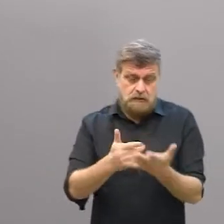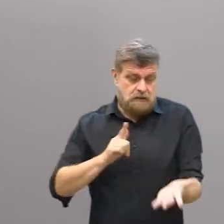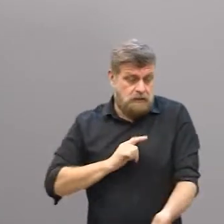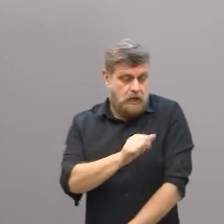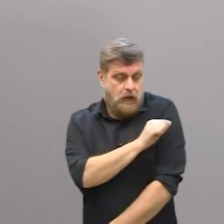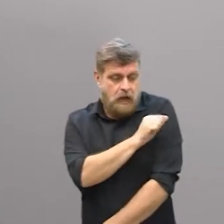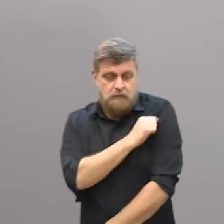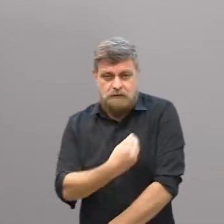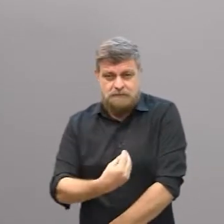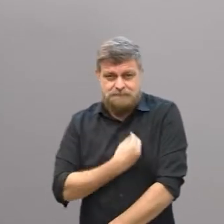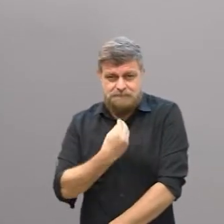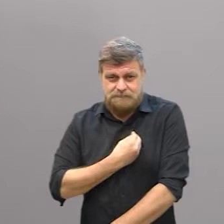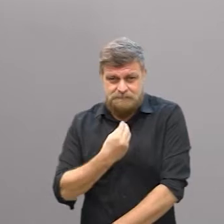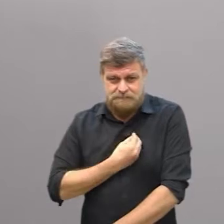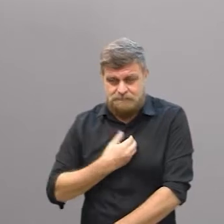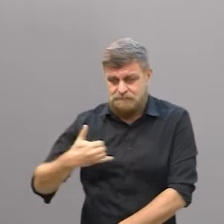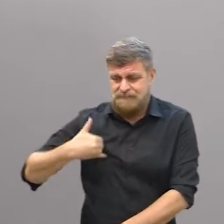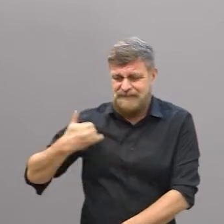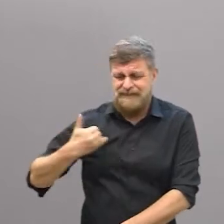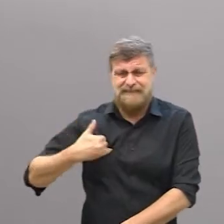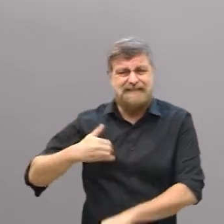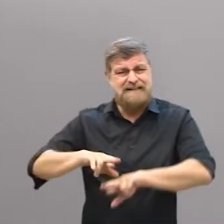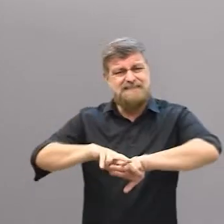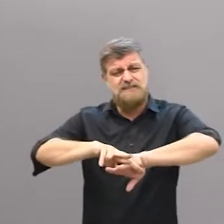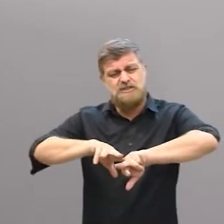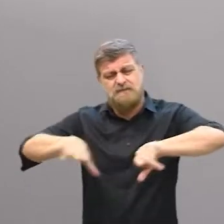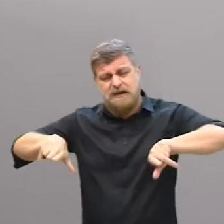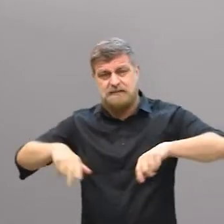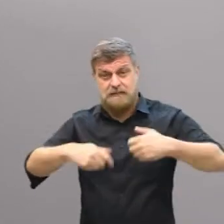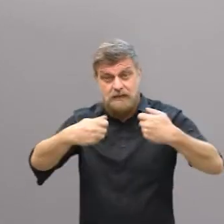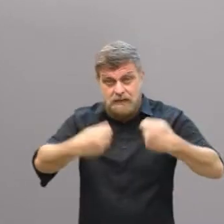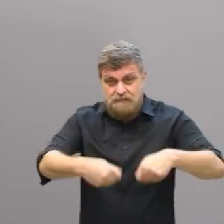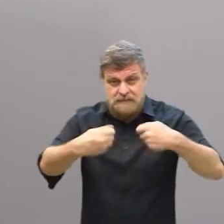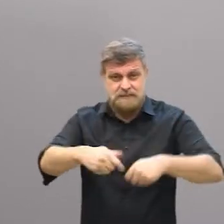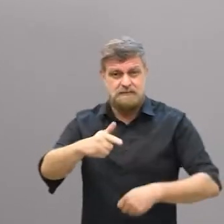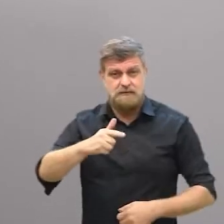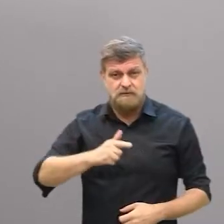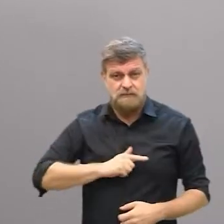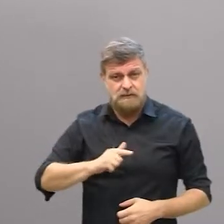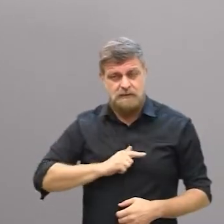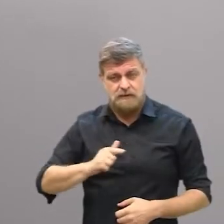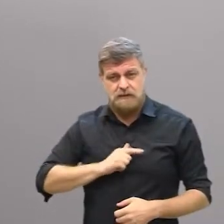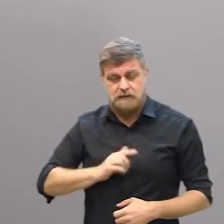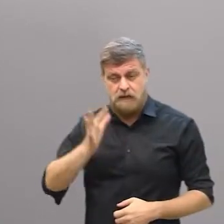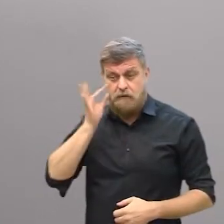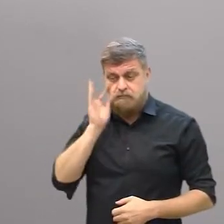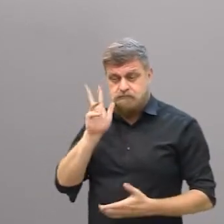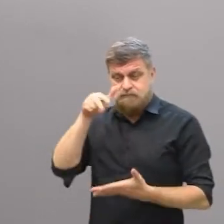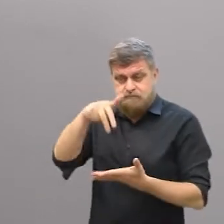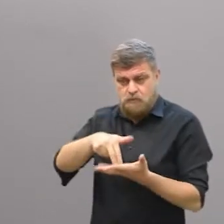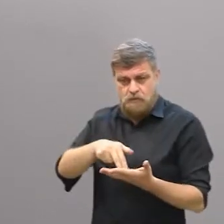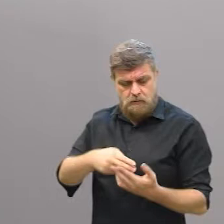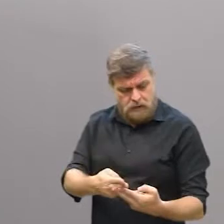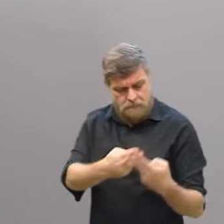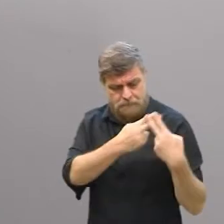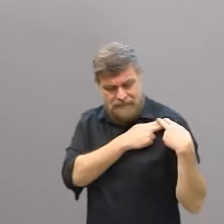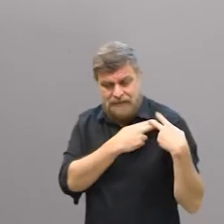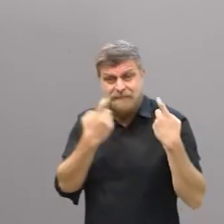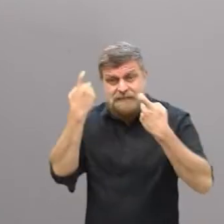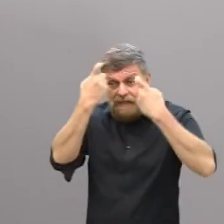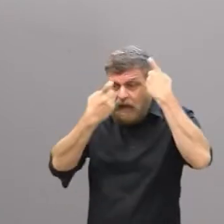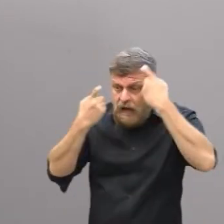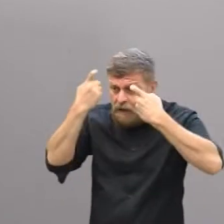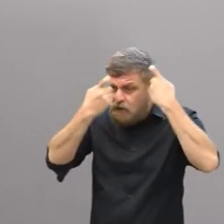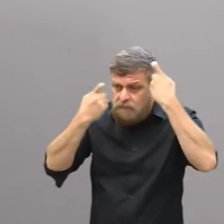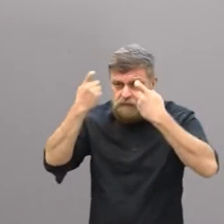aula, com alunos das mais diversas faixas etárias, que precisam ter realmente esse compromisso,